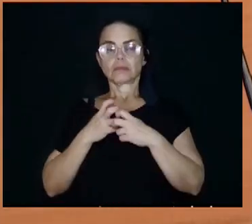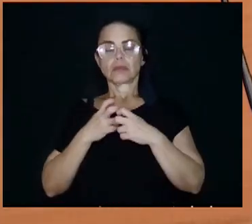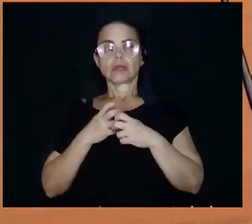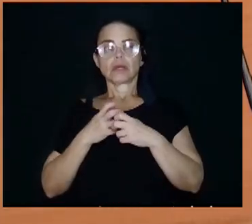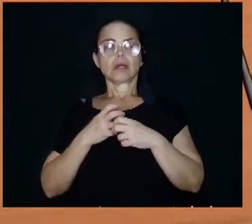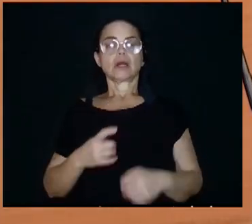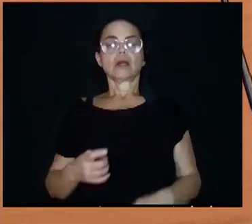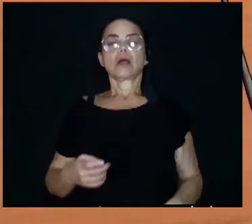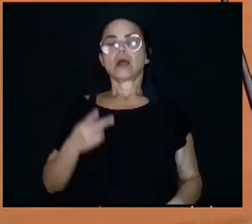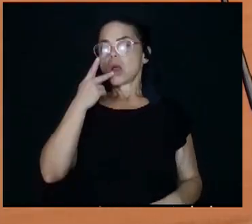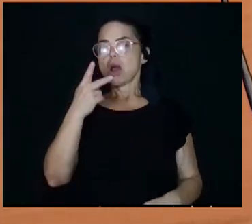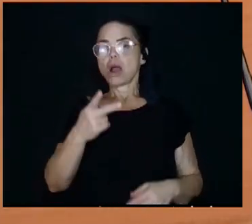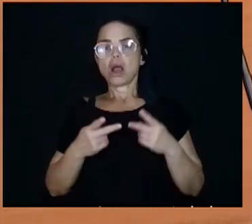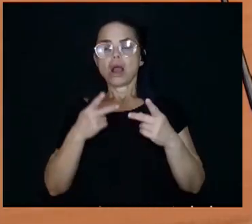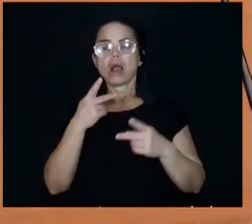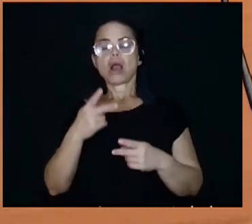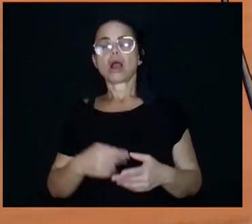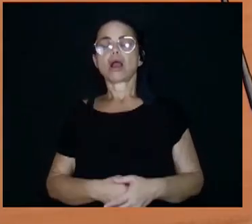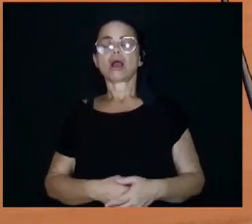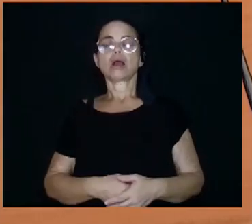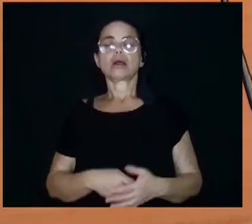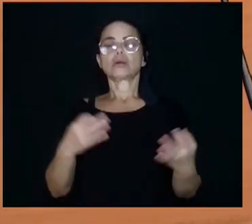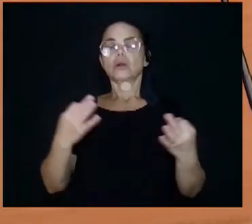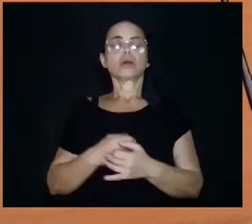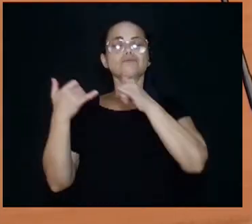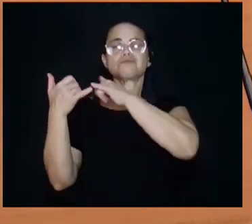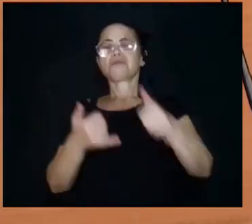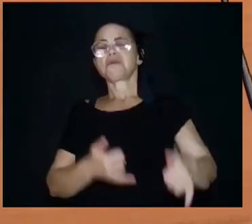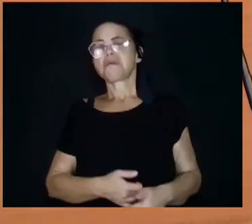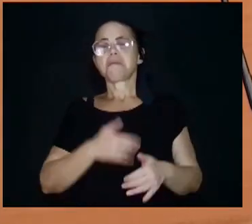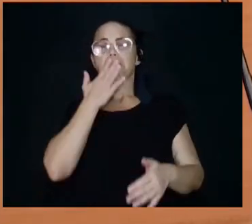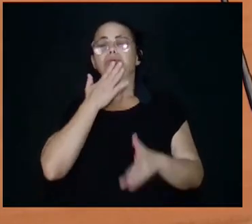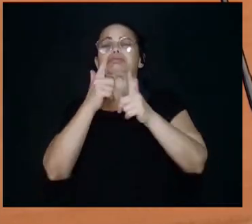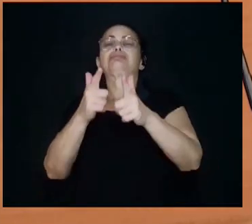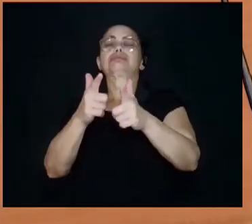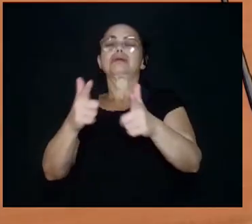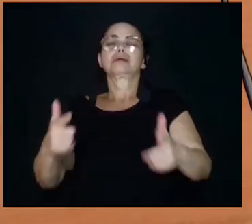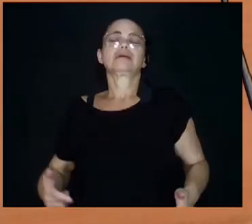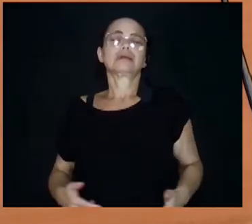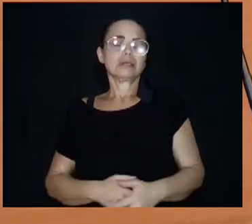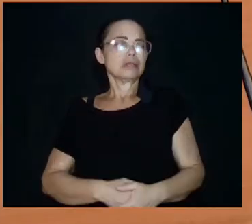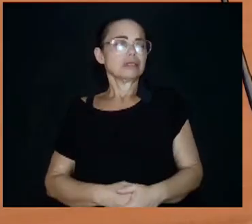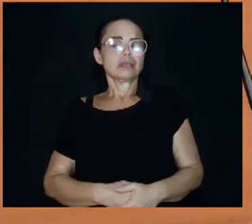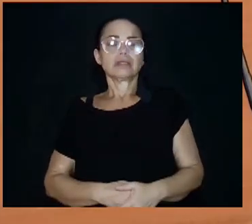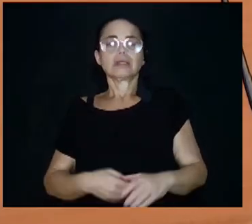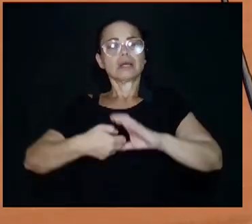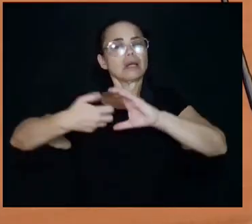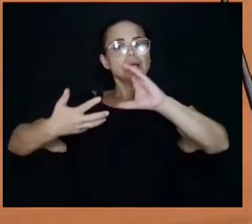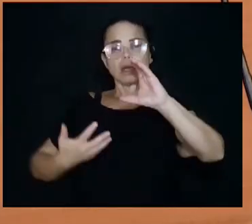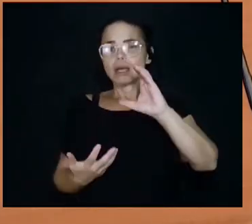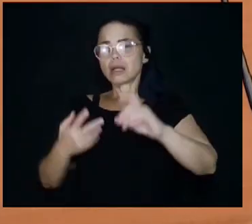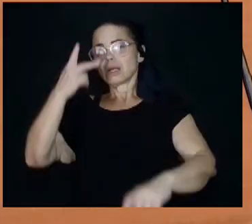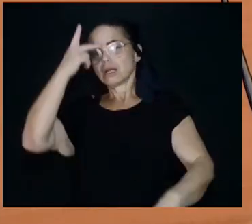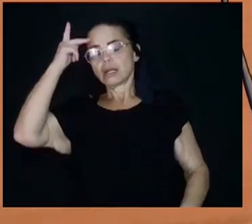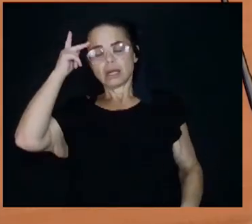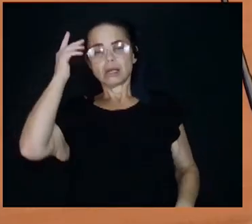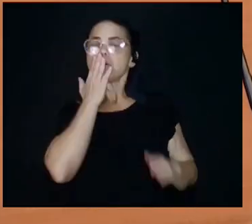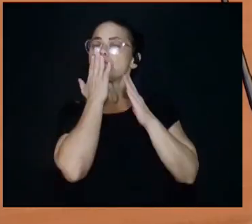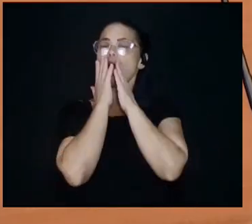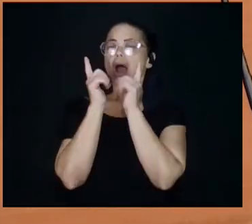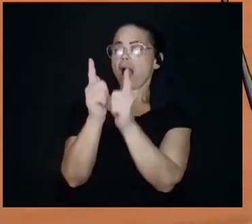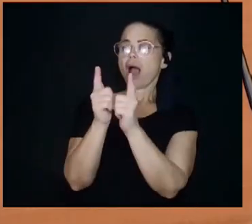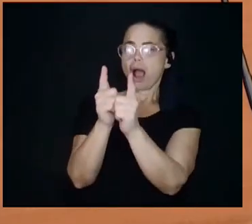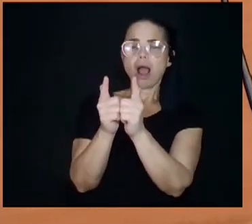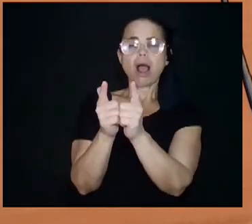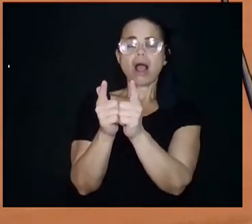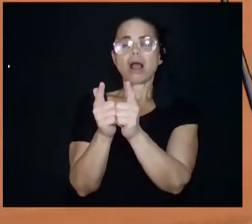correto jamais é dar risada ou tirar sarro, porque aquilo é a característica. Você está zombando de algo que faz parte